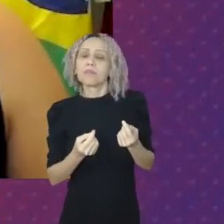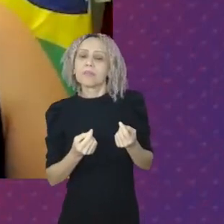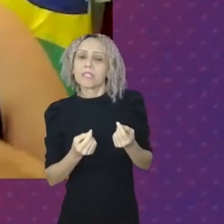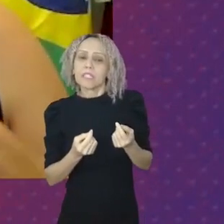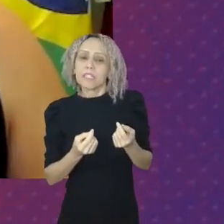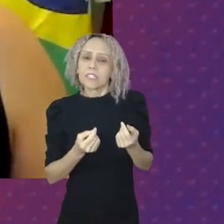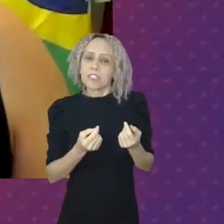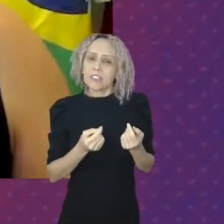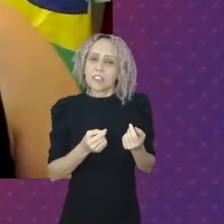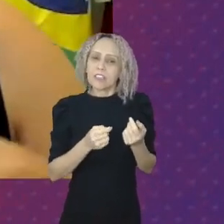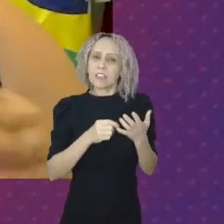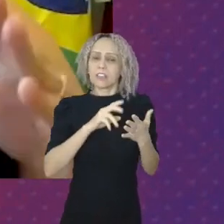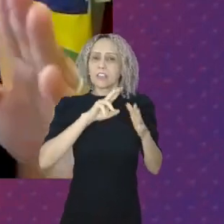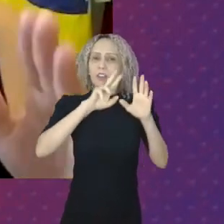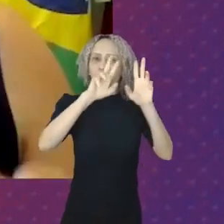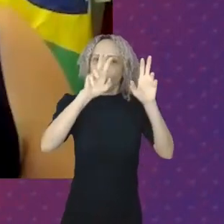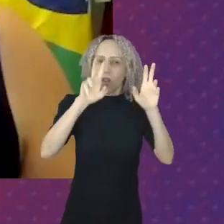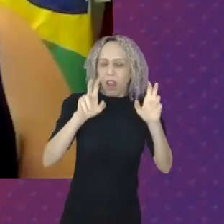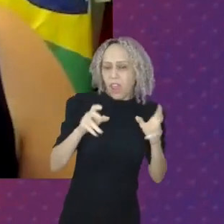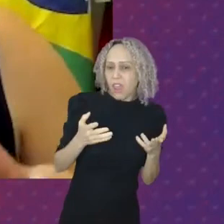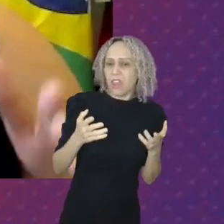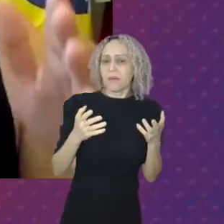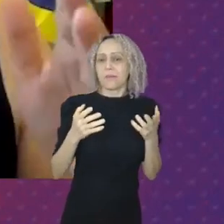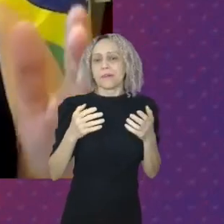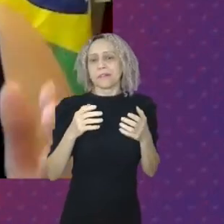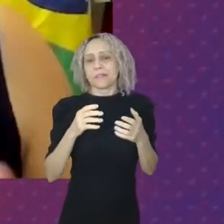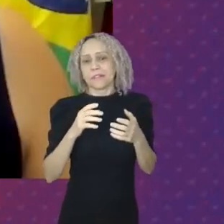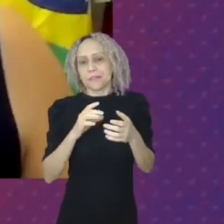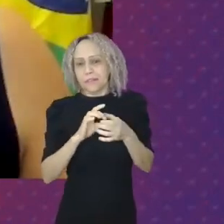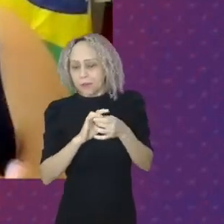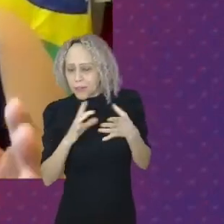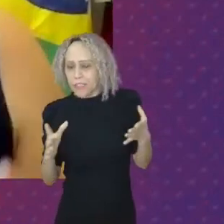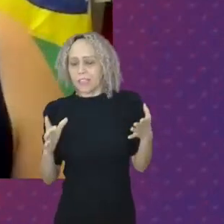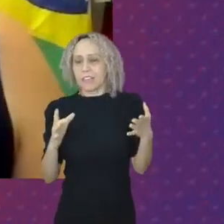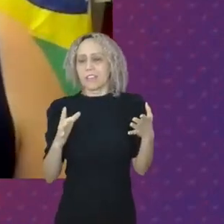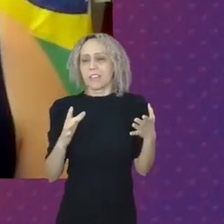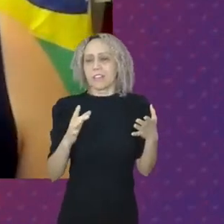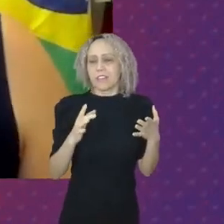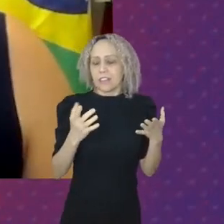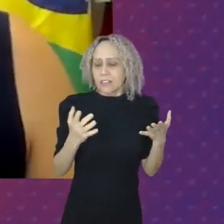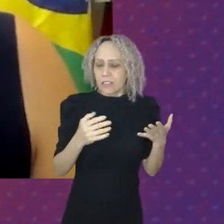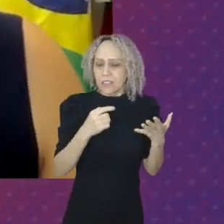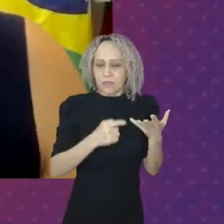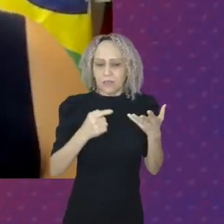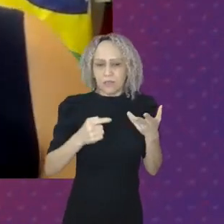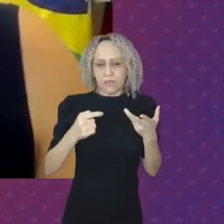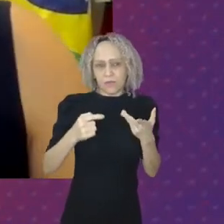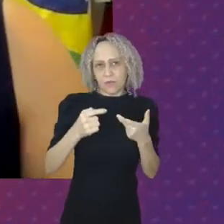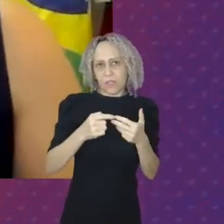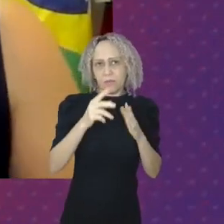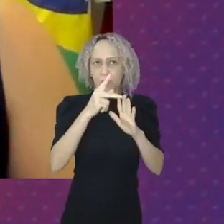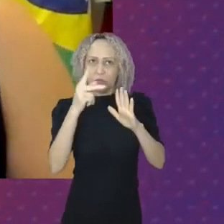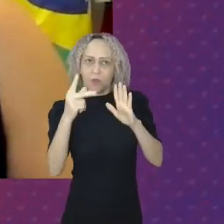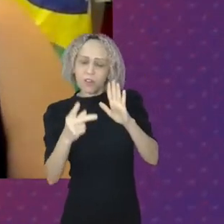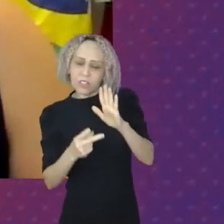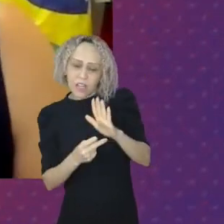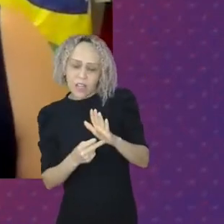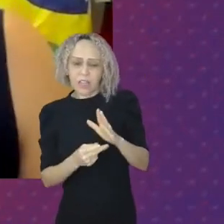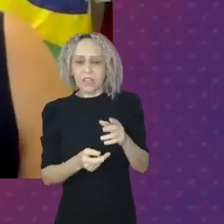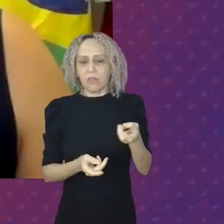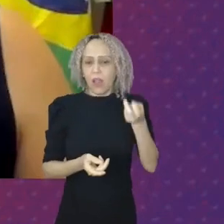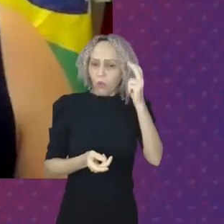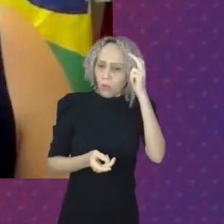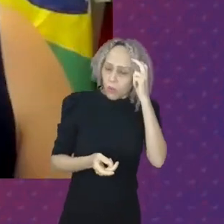exemplo, das conversas, dos projetos, das ações que forem dadas em relação à cultura